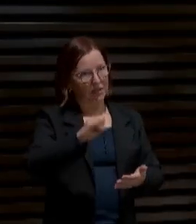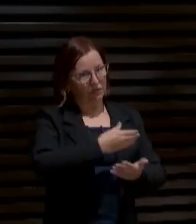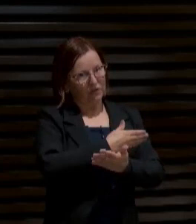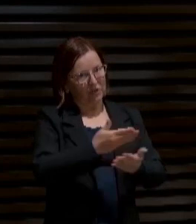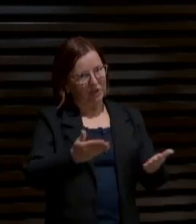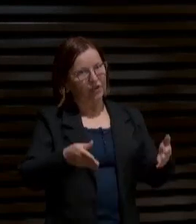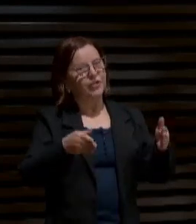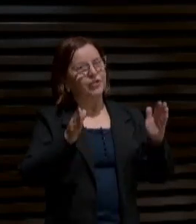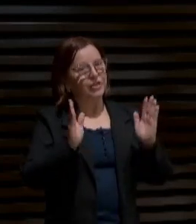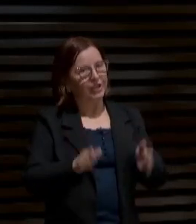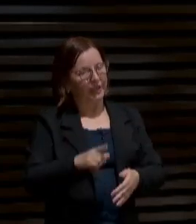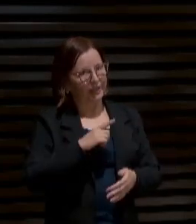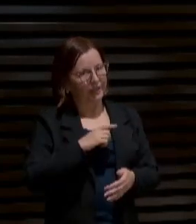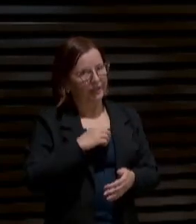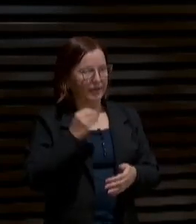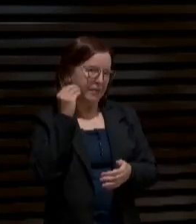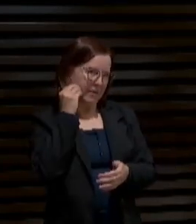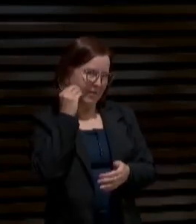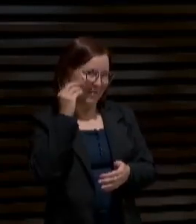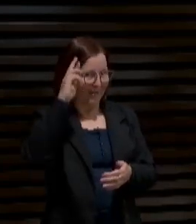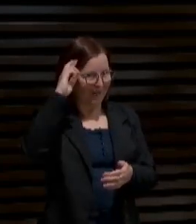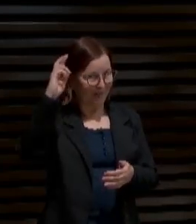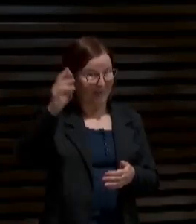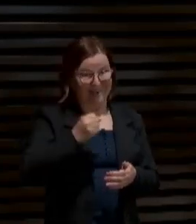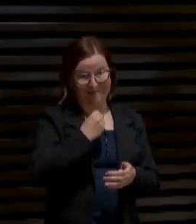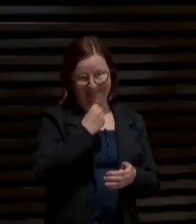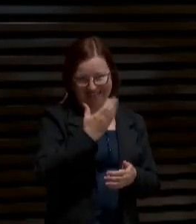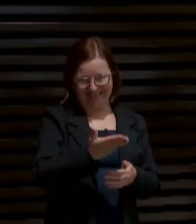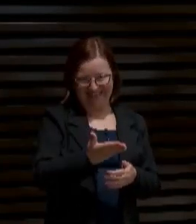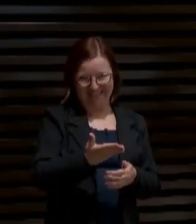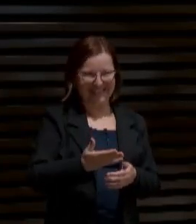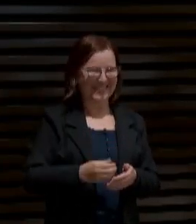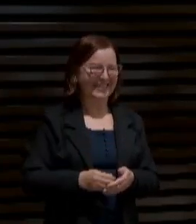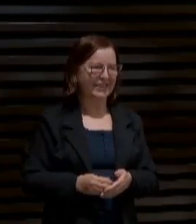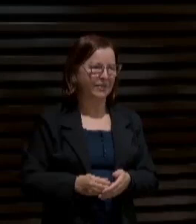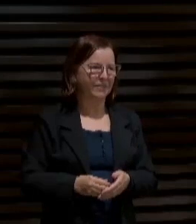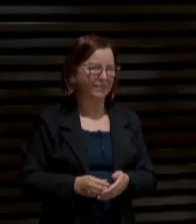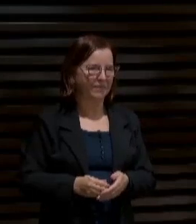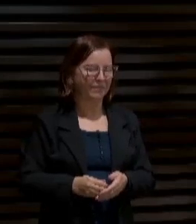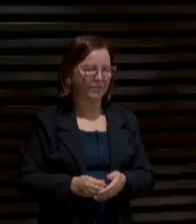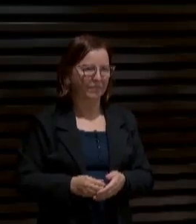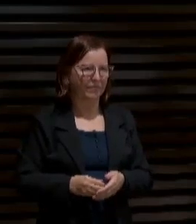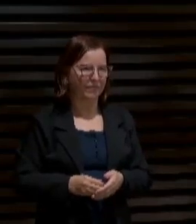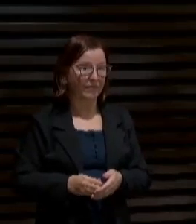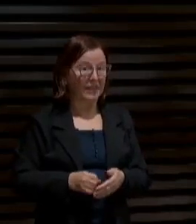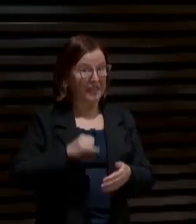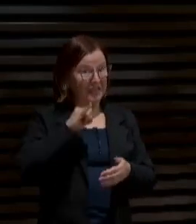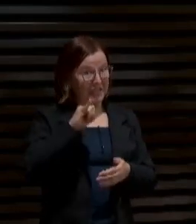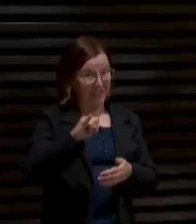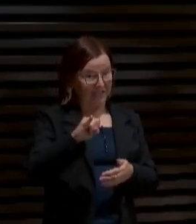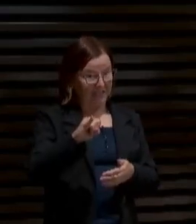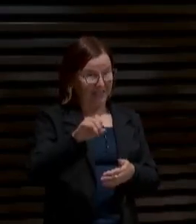já tem a experiência de que o senhor é bondoso a começar de trás para frente aqui se é